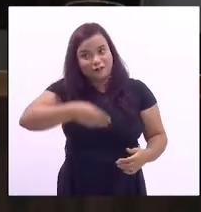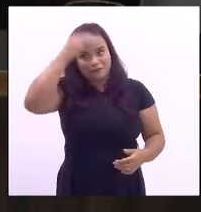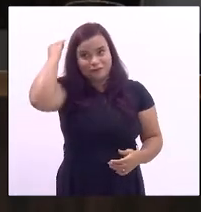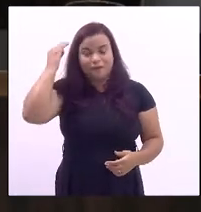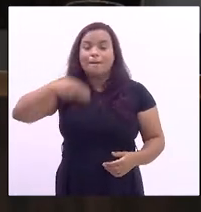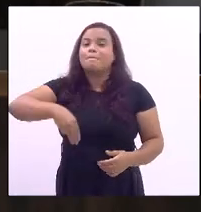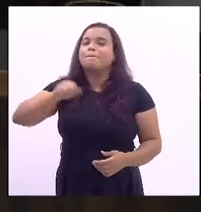Roberto